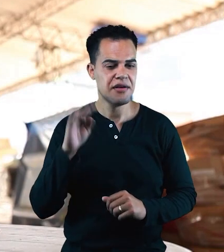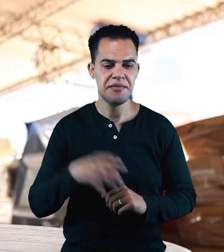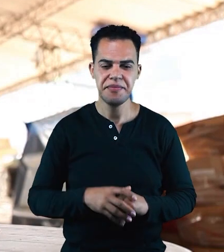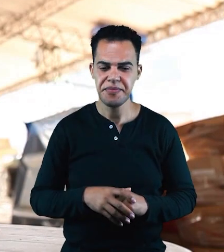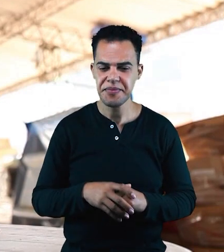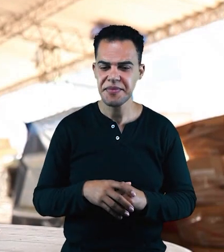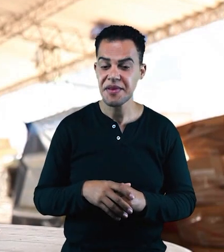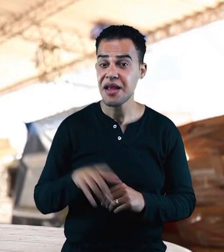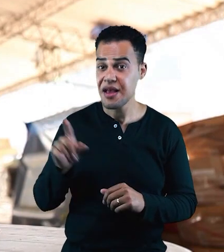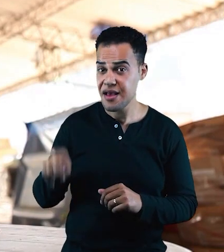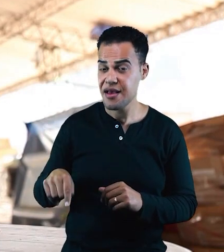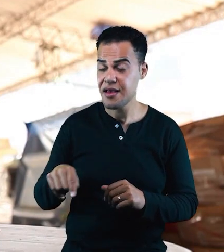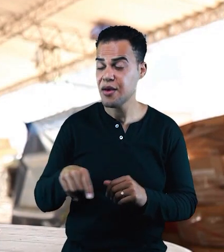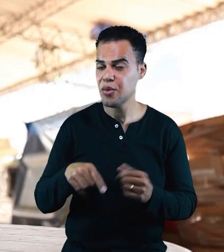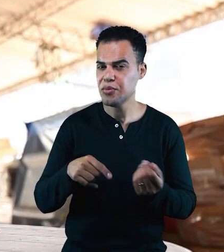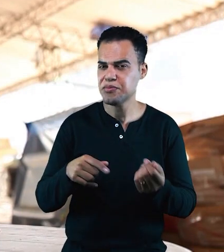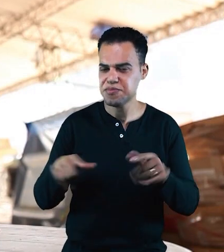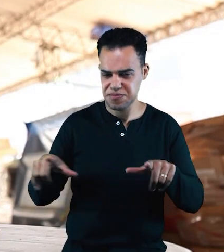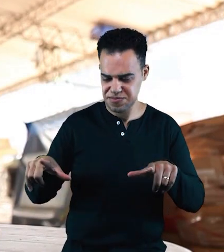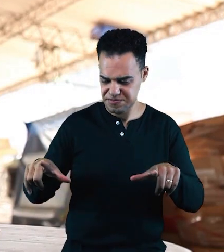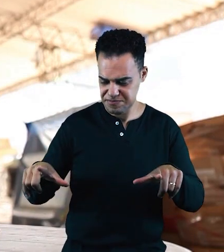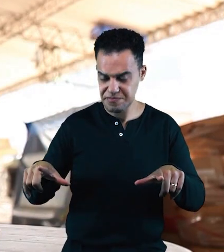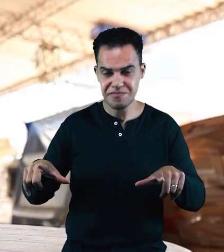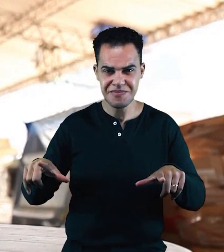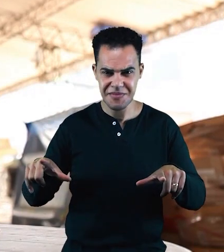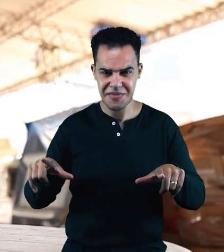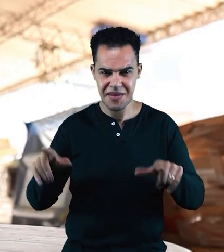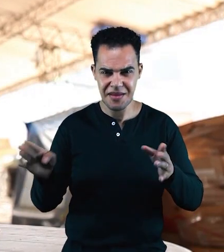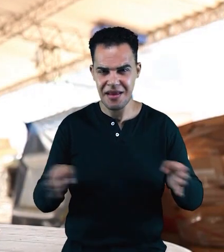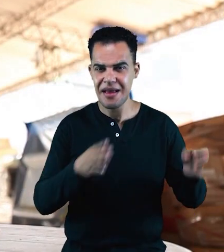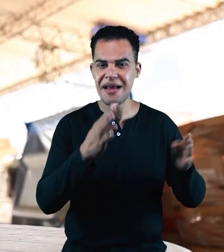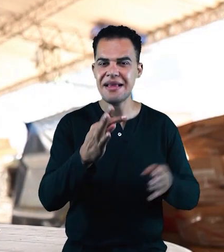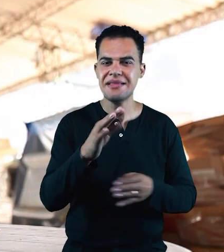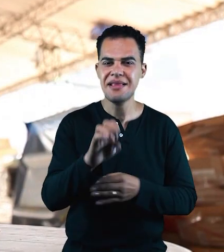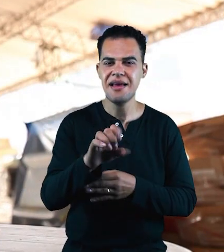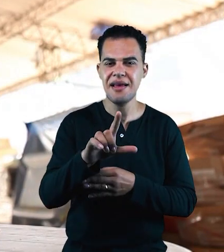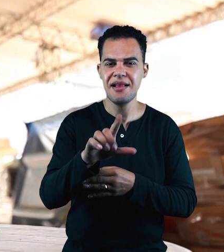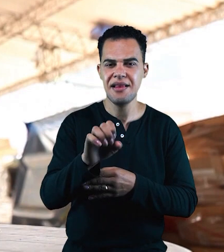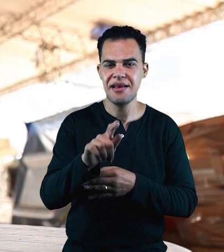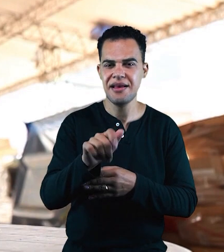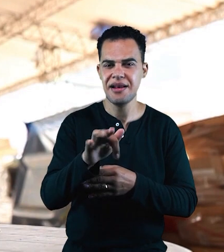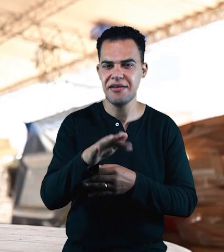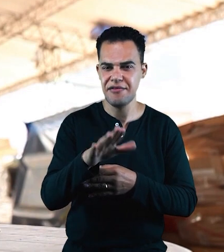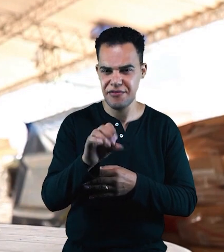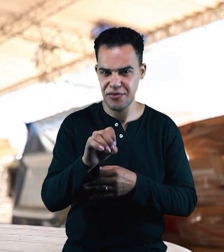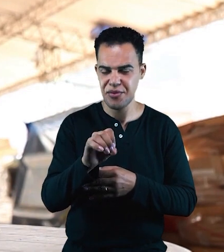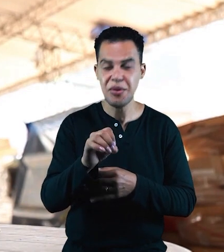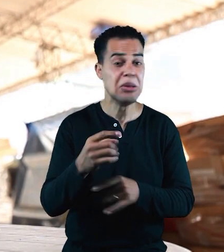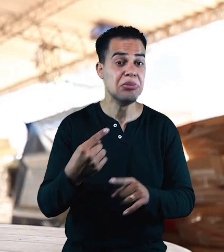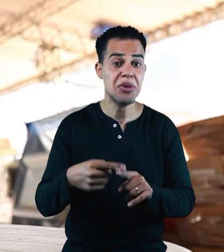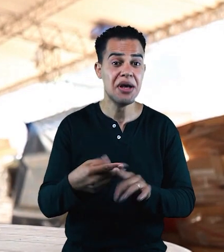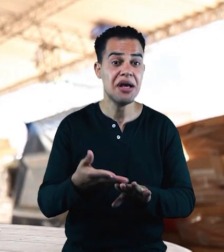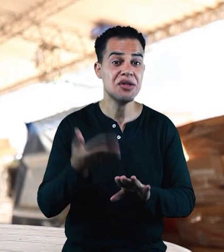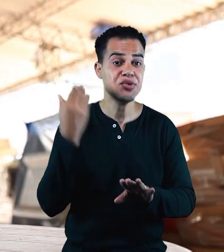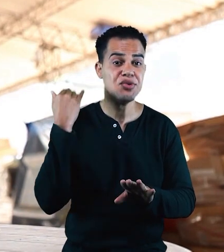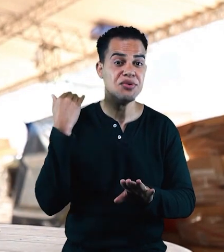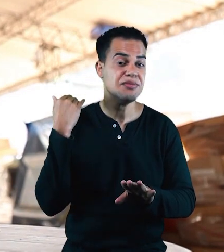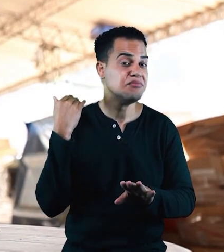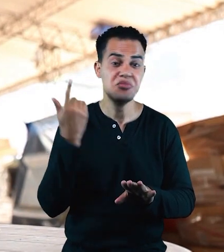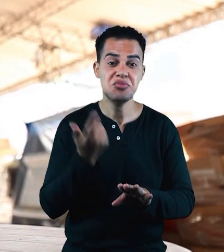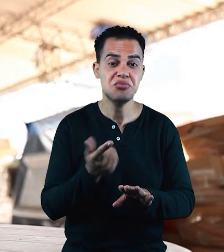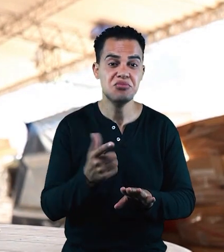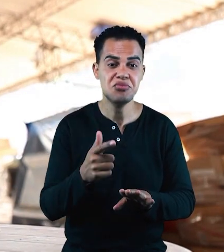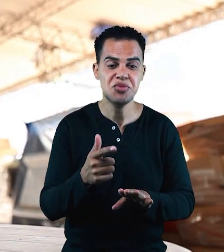Código Morse, que é um aparelho telegráfico, tá? Que antigamente não existia, vamos dizer,